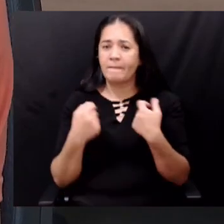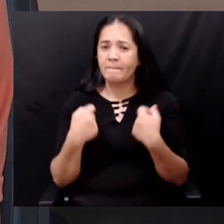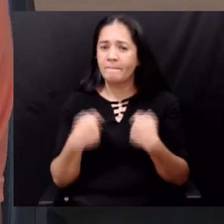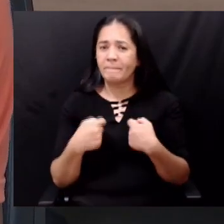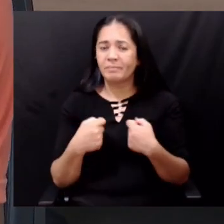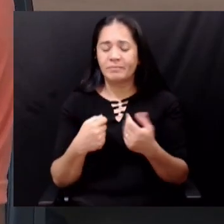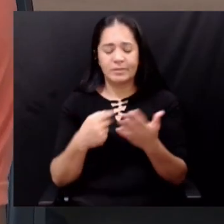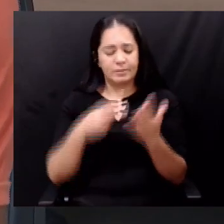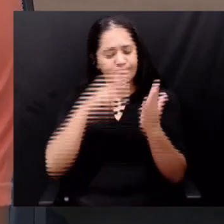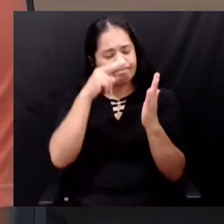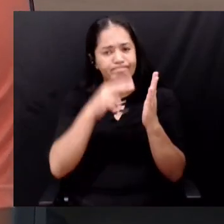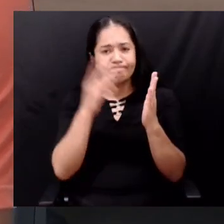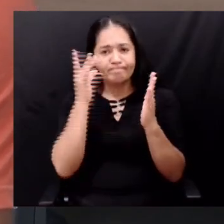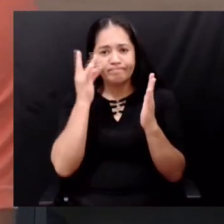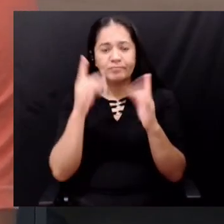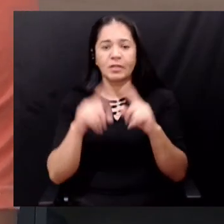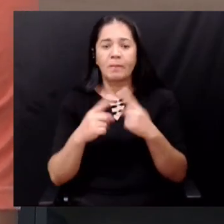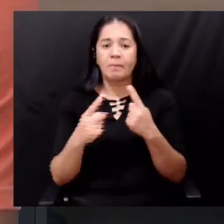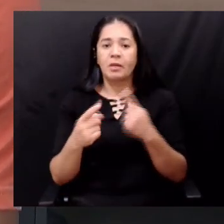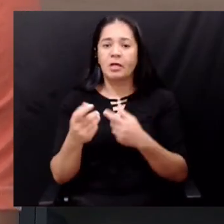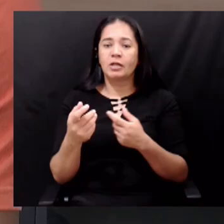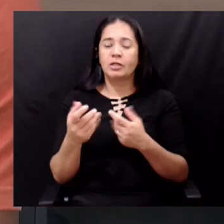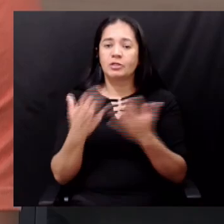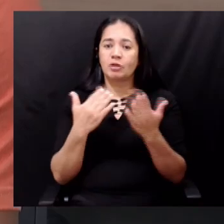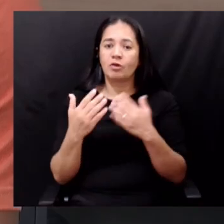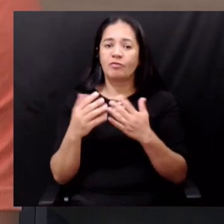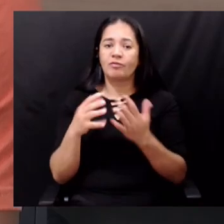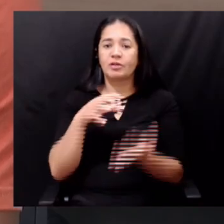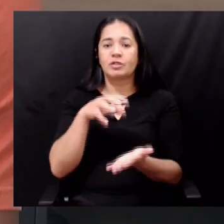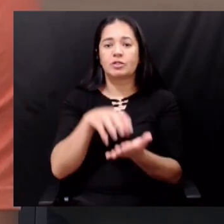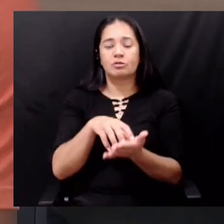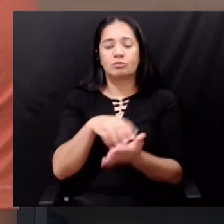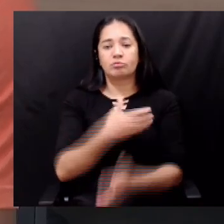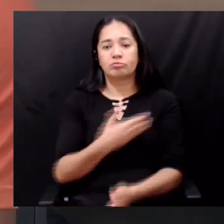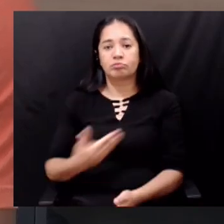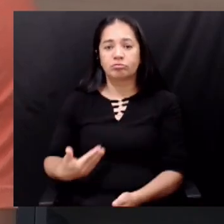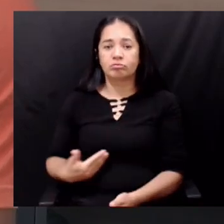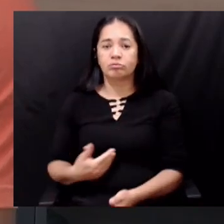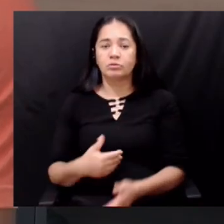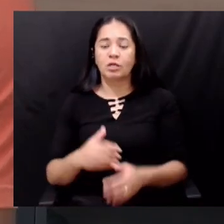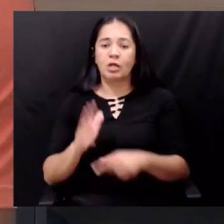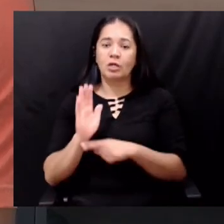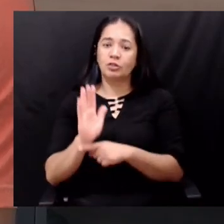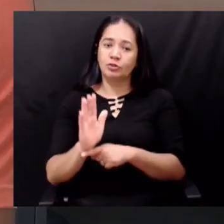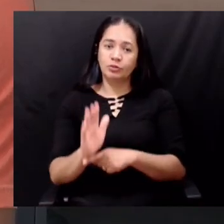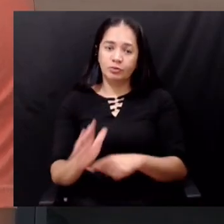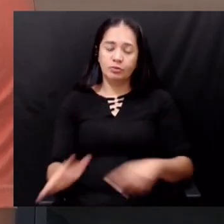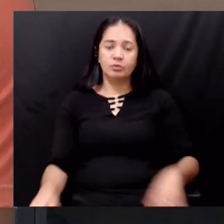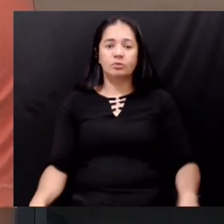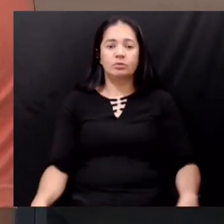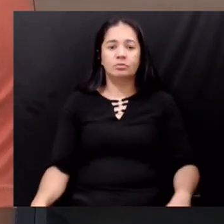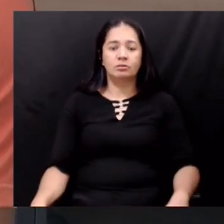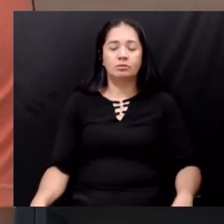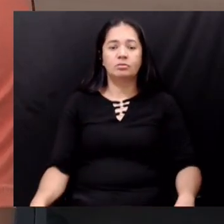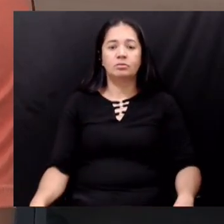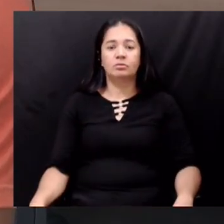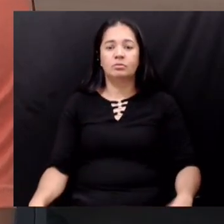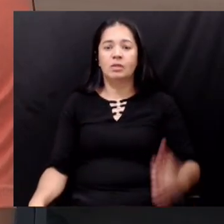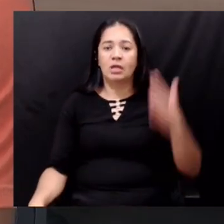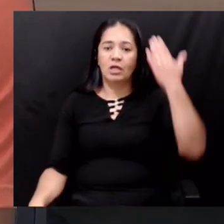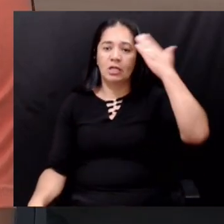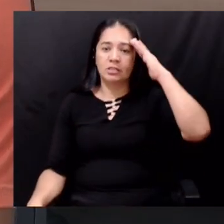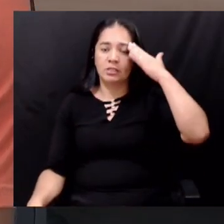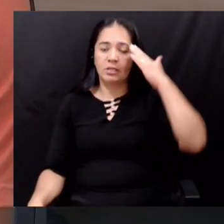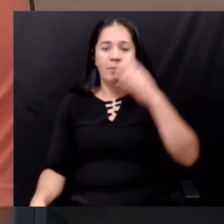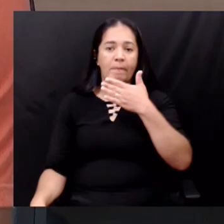diálogo com os gestores centrais do CECADI ajuda muito a gente a compreender esse processo todo.